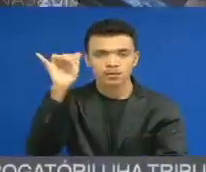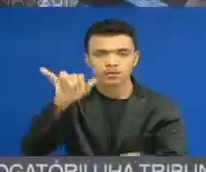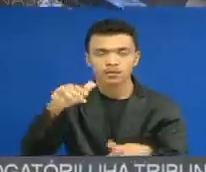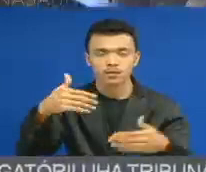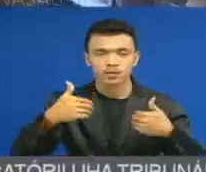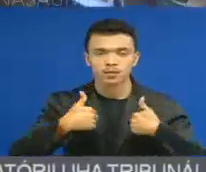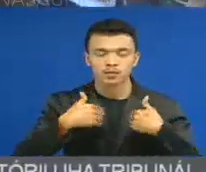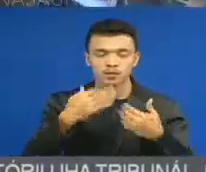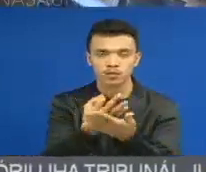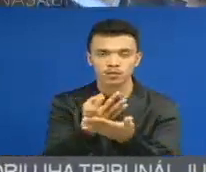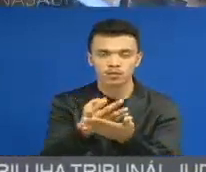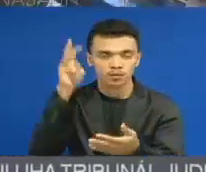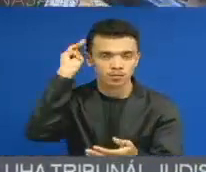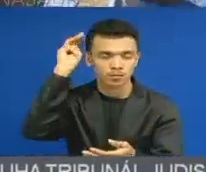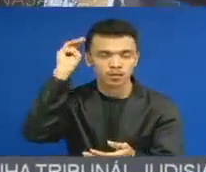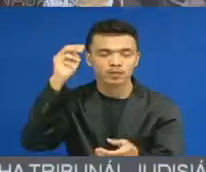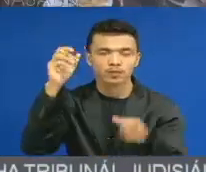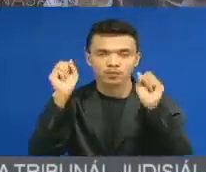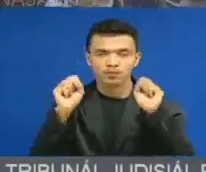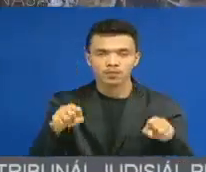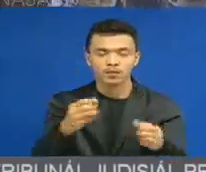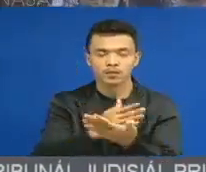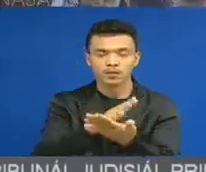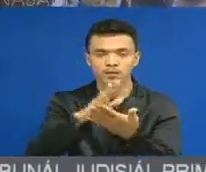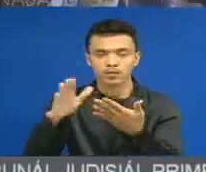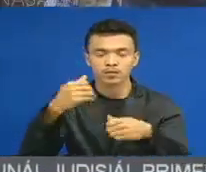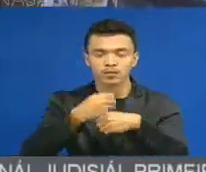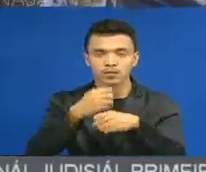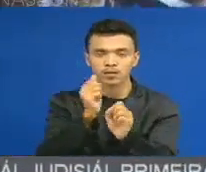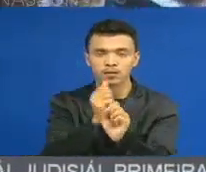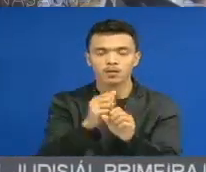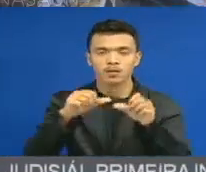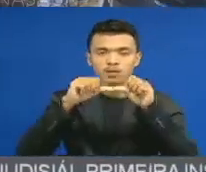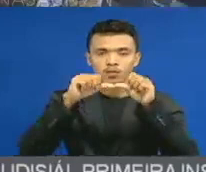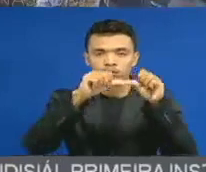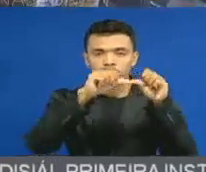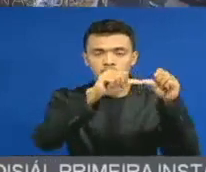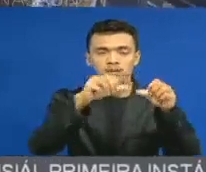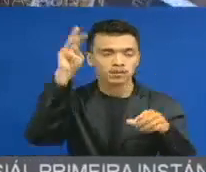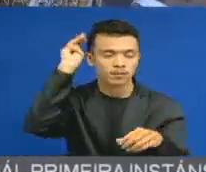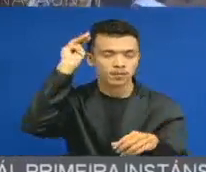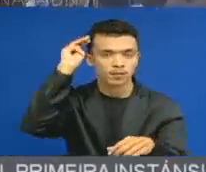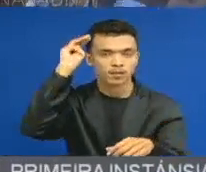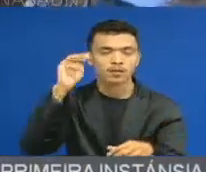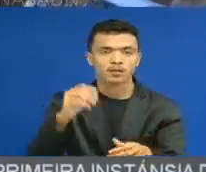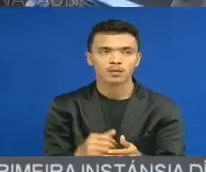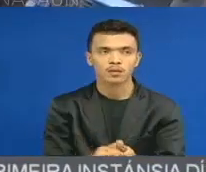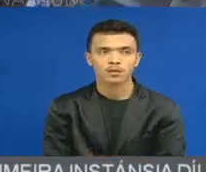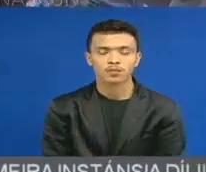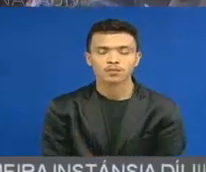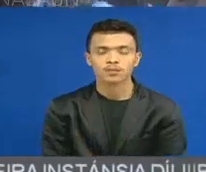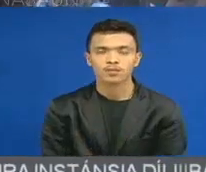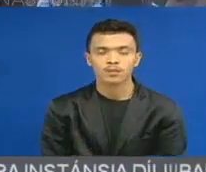união, belemos, sosa, para a decoração e ministério, e ao mesmo